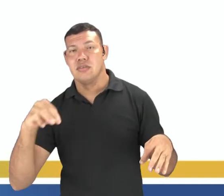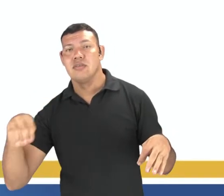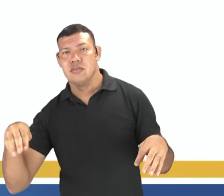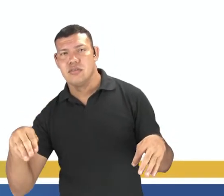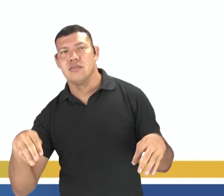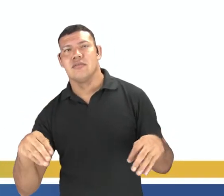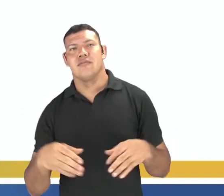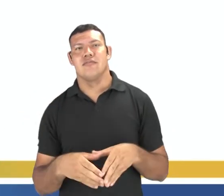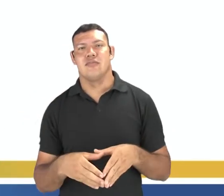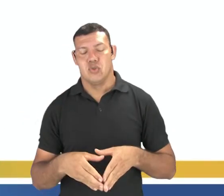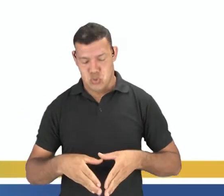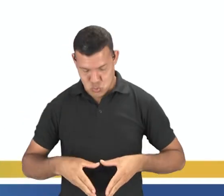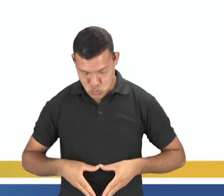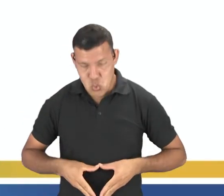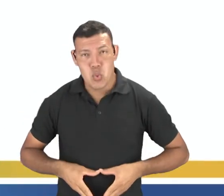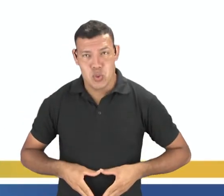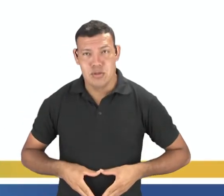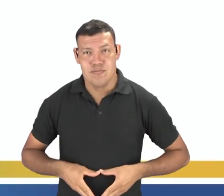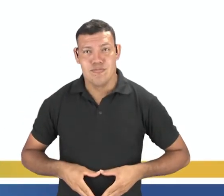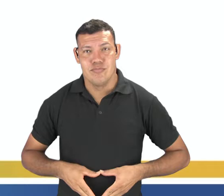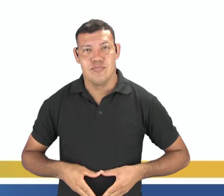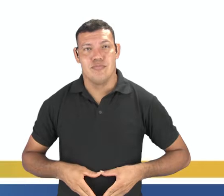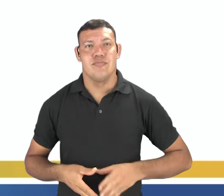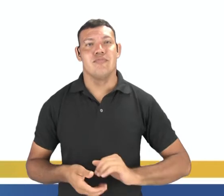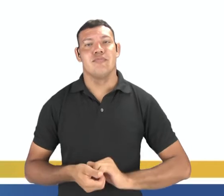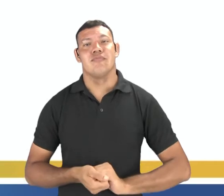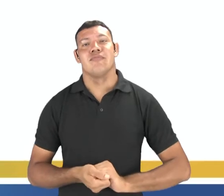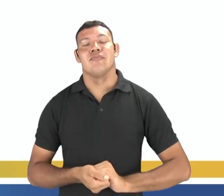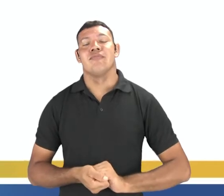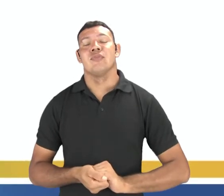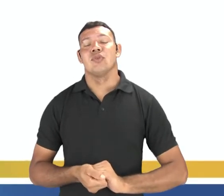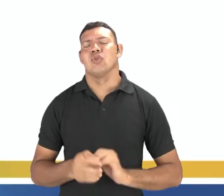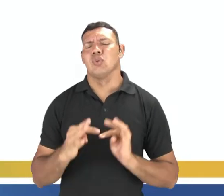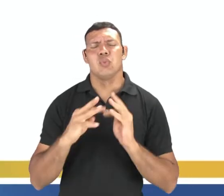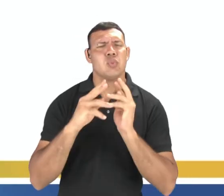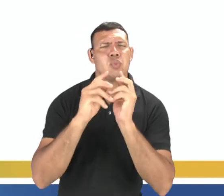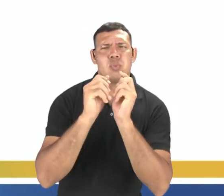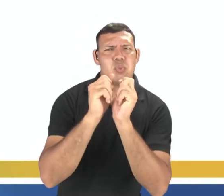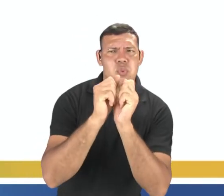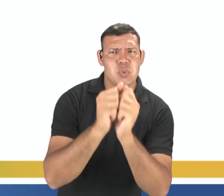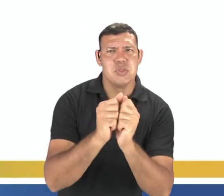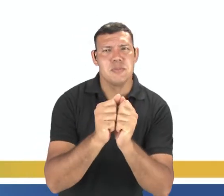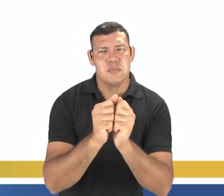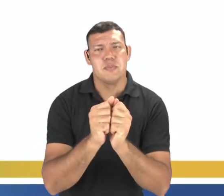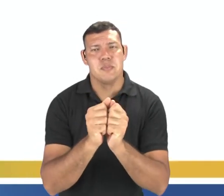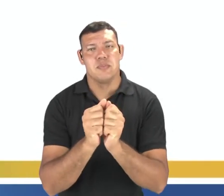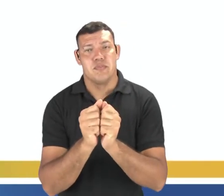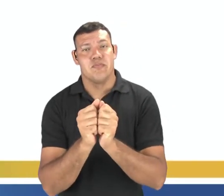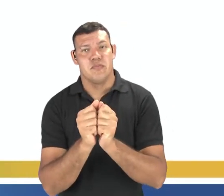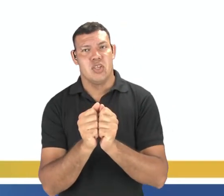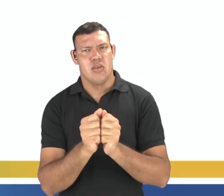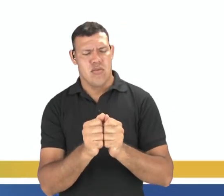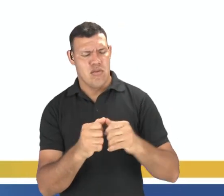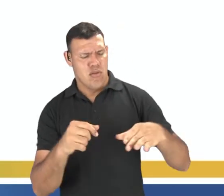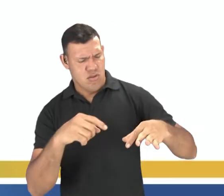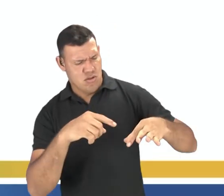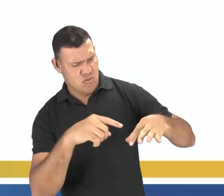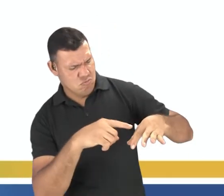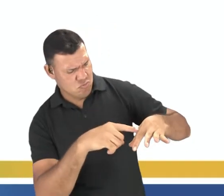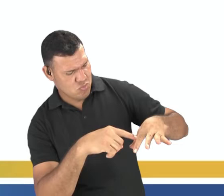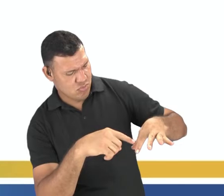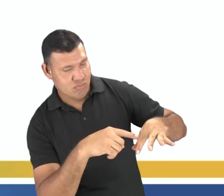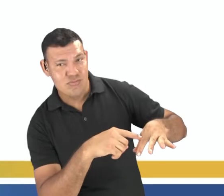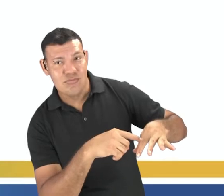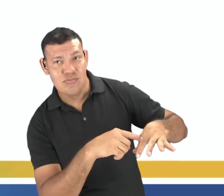útero, órgão interno, à vulva, estrutura genital externa. Suas paredes, normalmente, elas